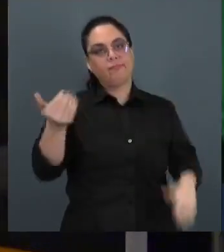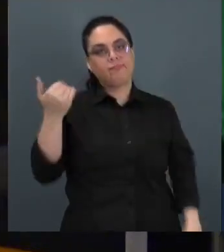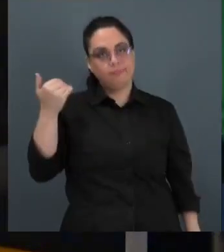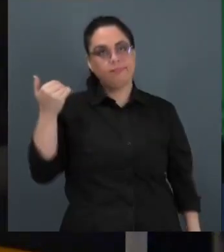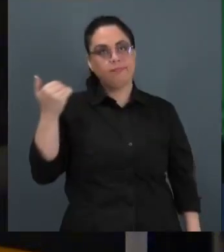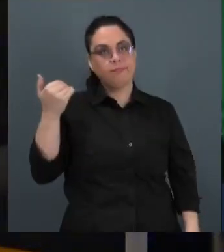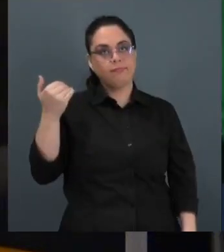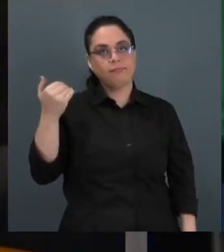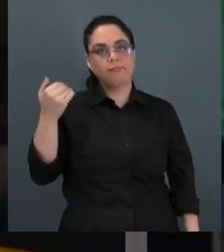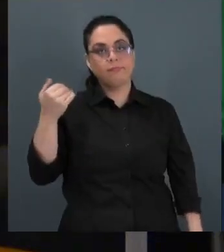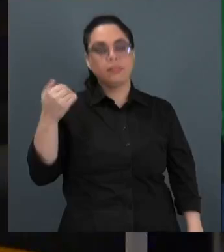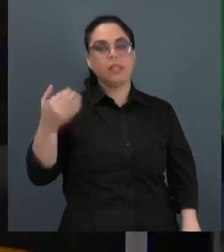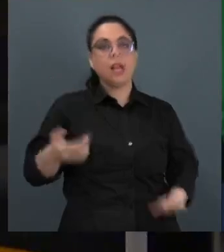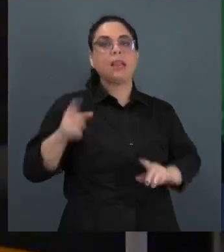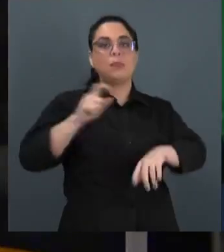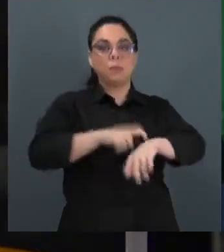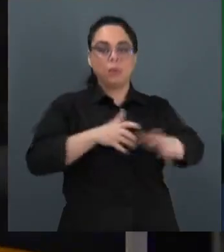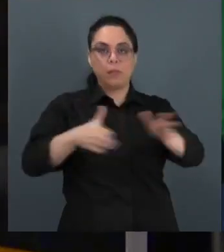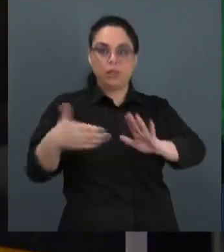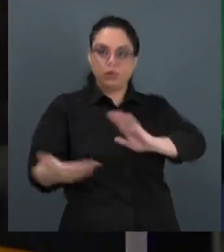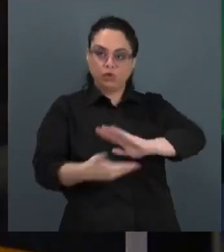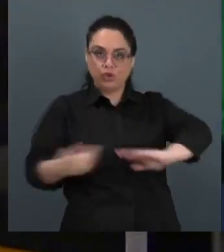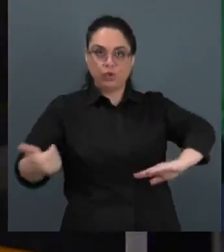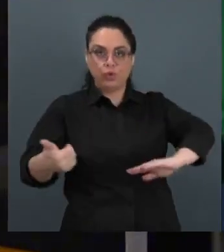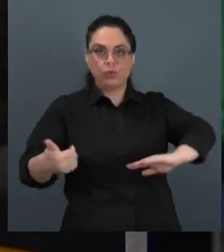impedimento da então presidente Dilma Rousseff.